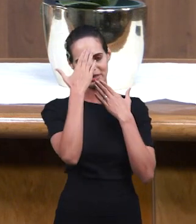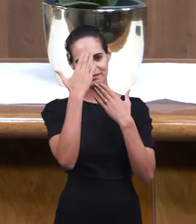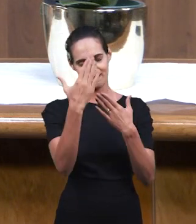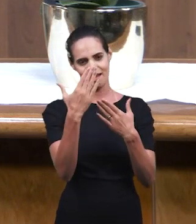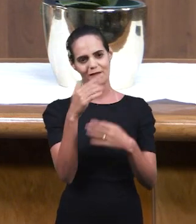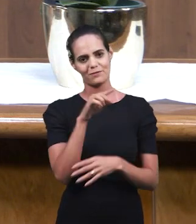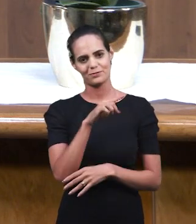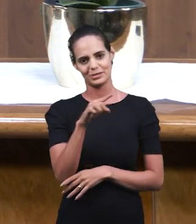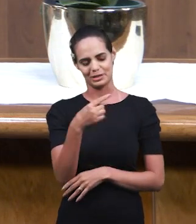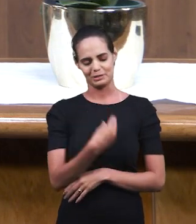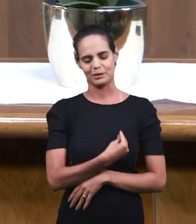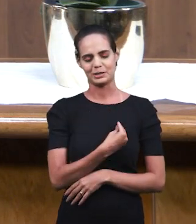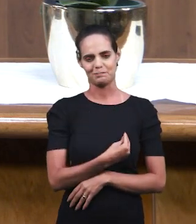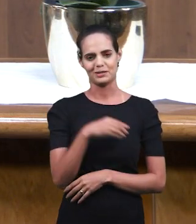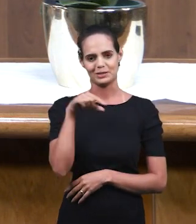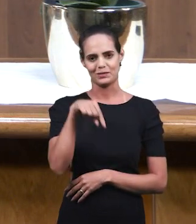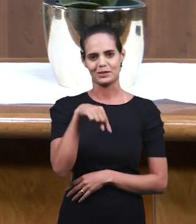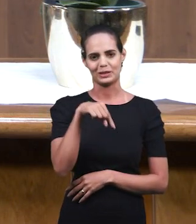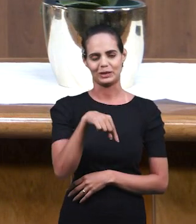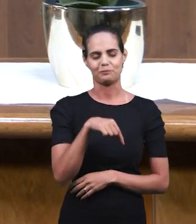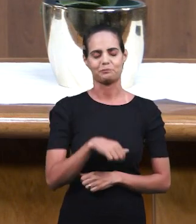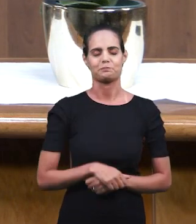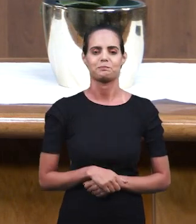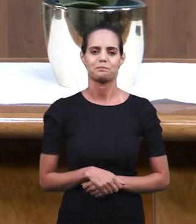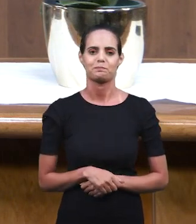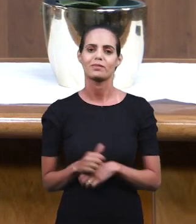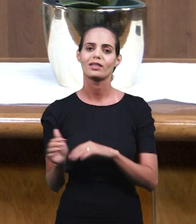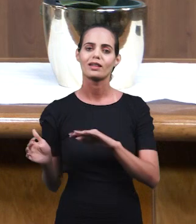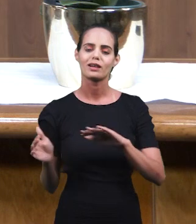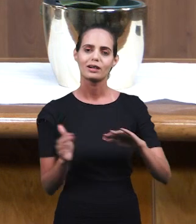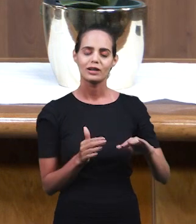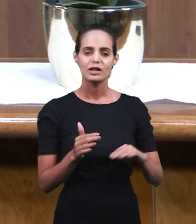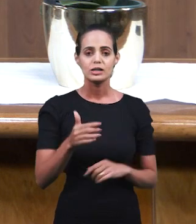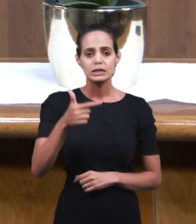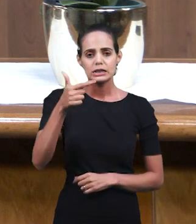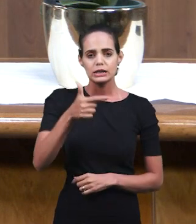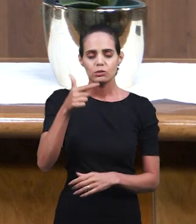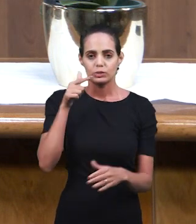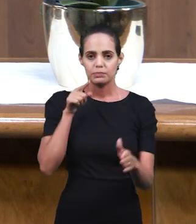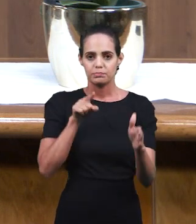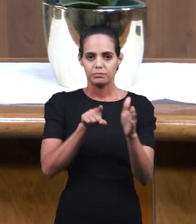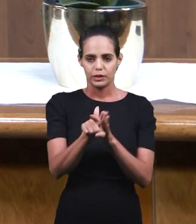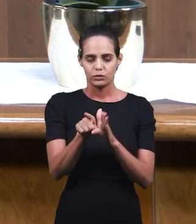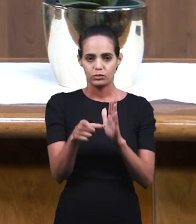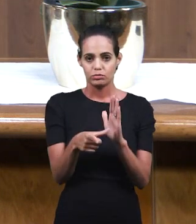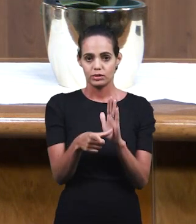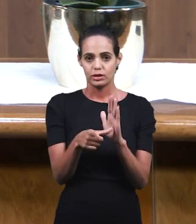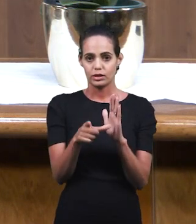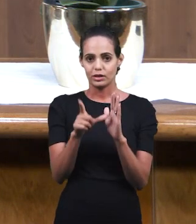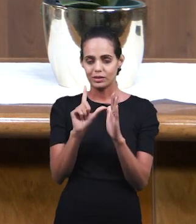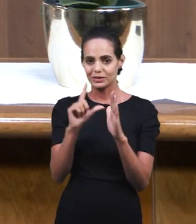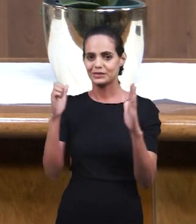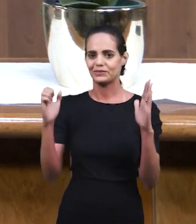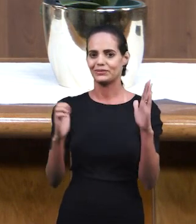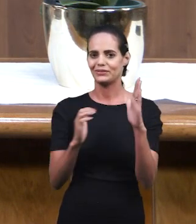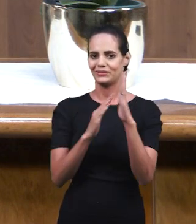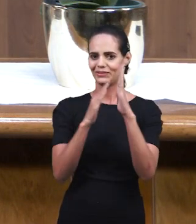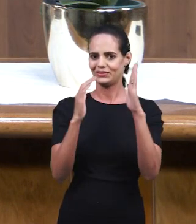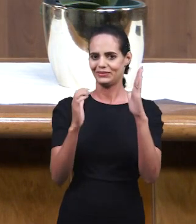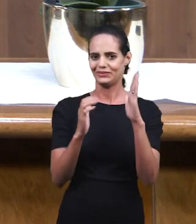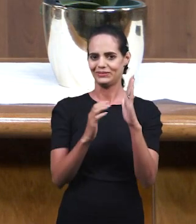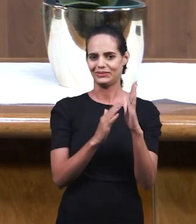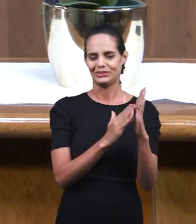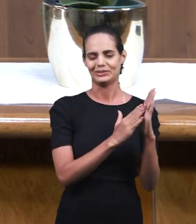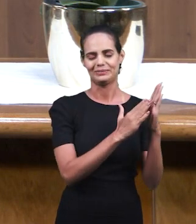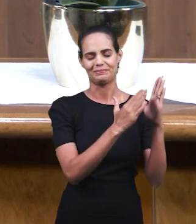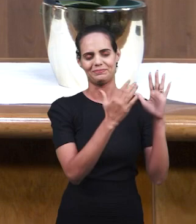de vocês aqui. Muito bem, nós vamos à segunda pergunta, mas antes dela, nós vamos cantar mais um louvor de adoração ao nome do